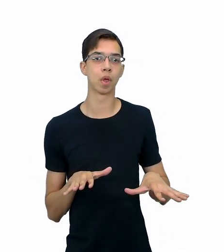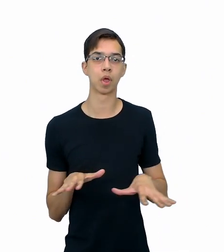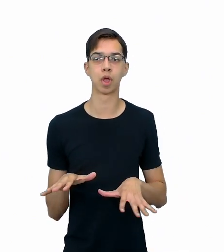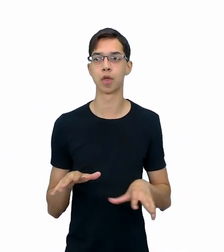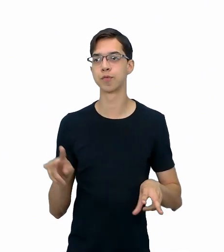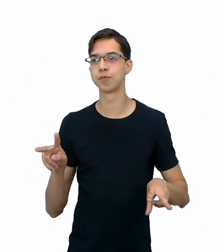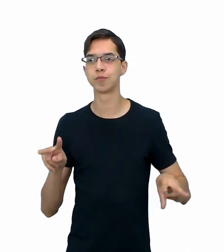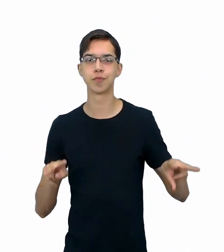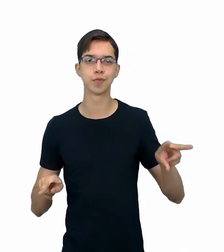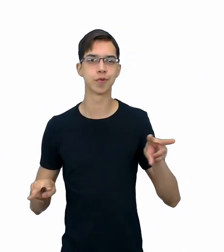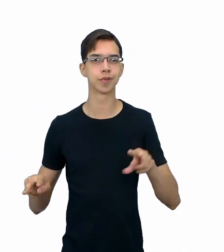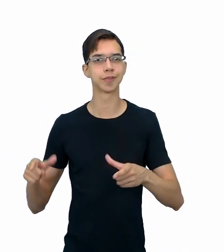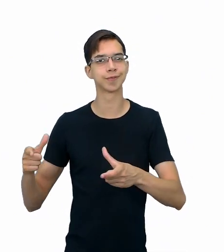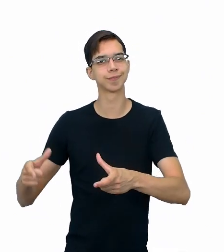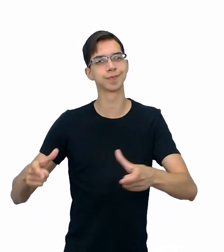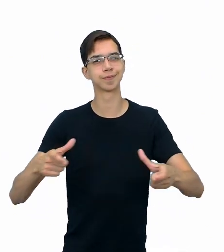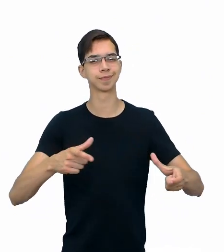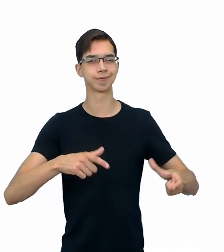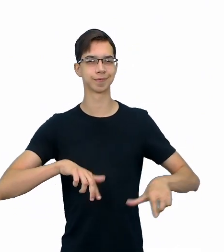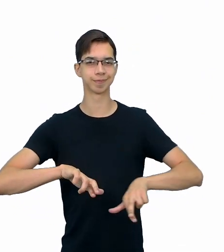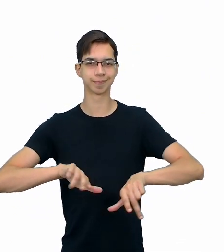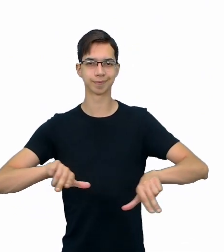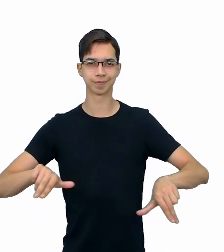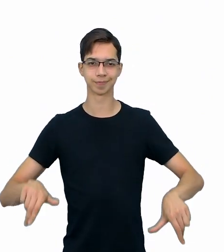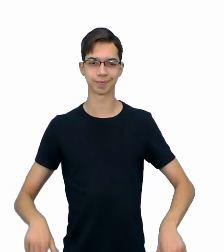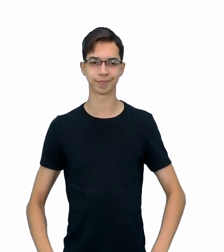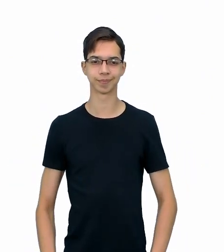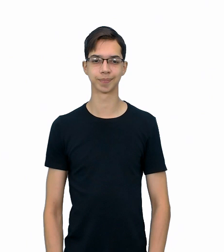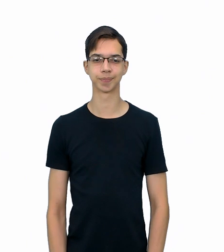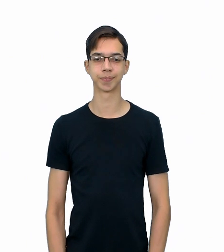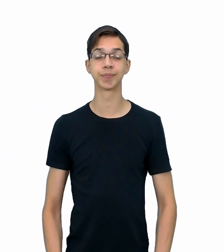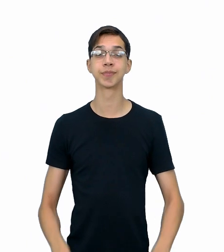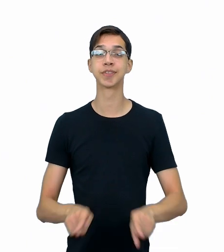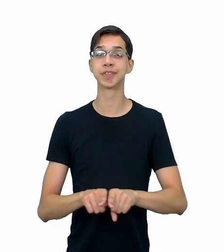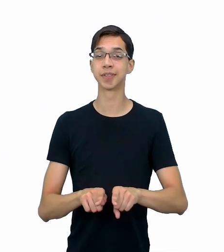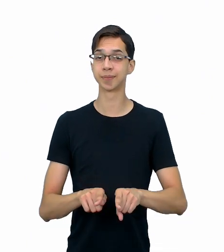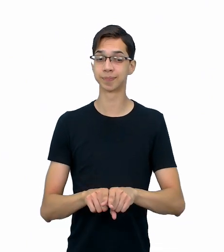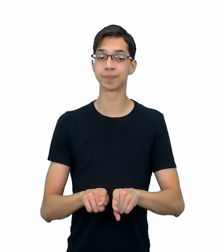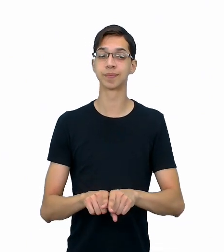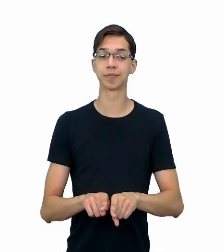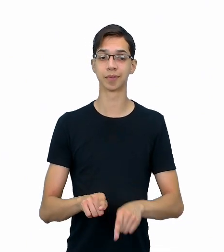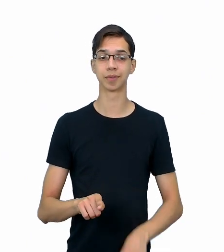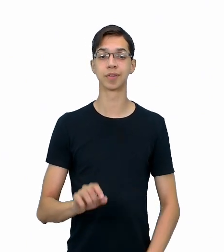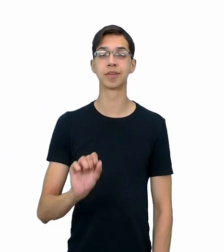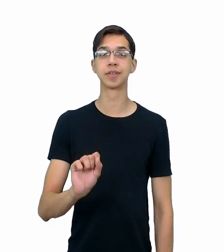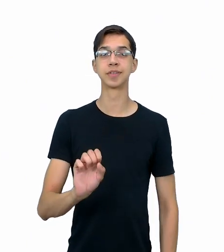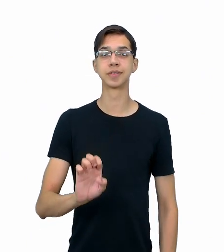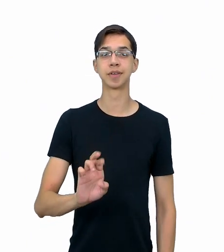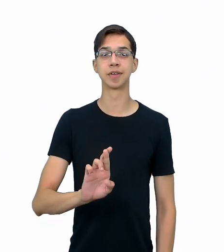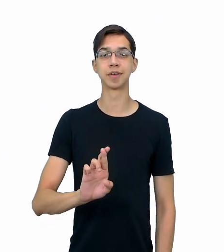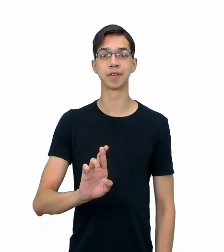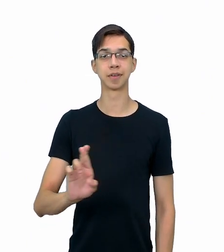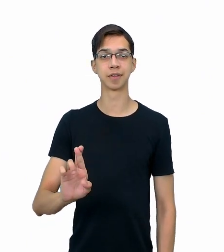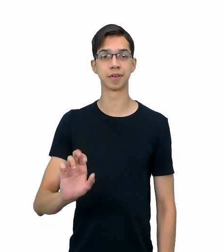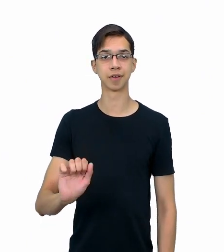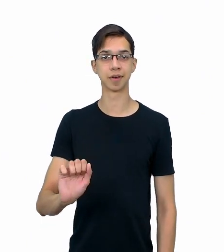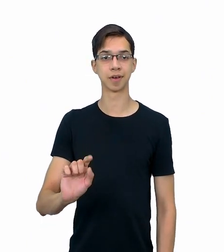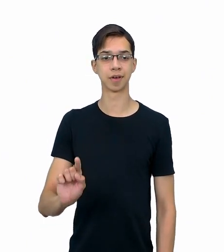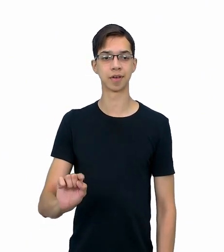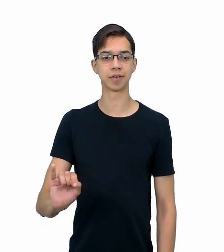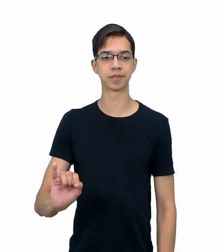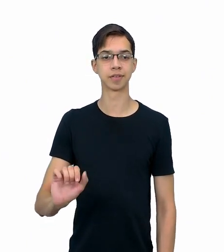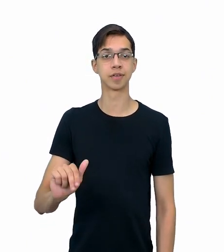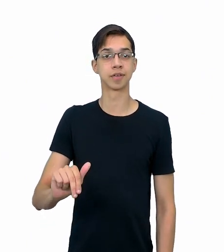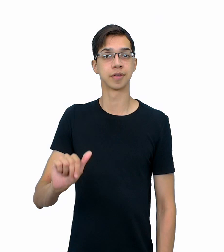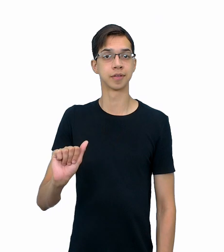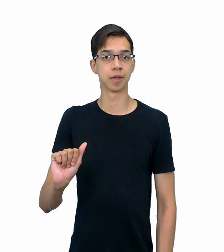trouxemos também ponte e serrazina, que mostram um outro lado da geometria. Mostram que esse tema ele